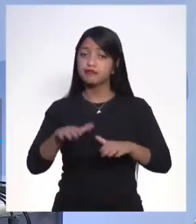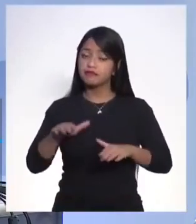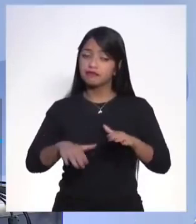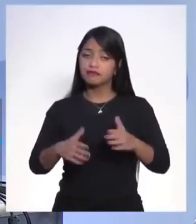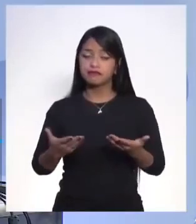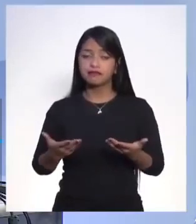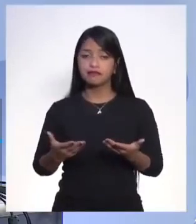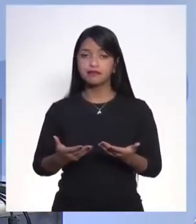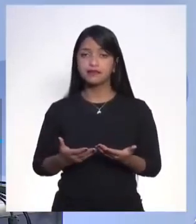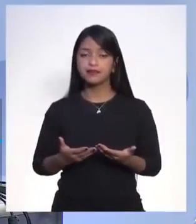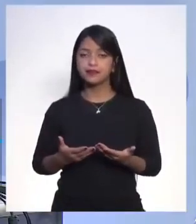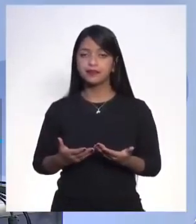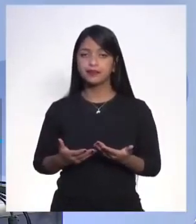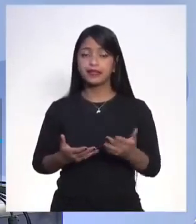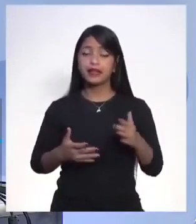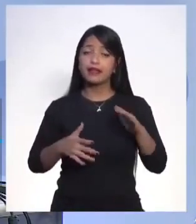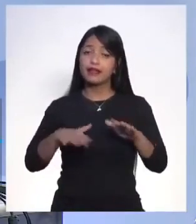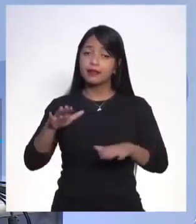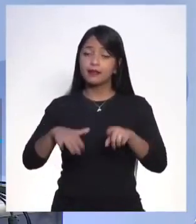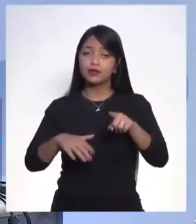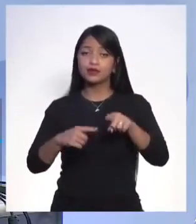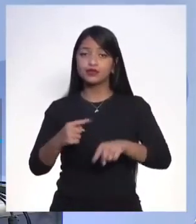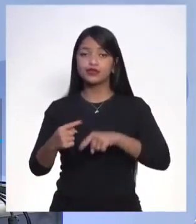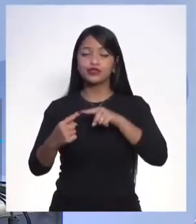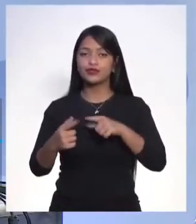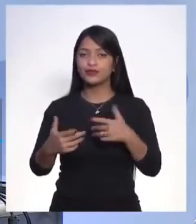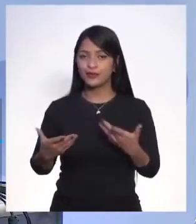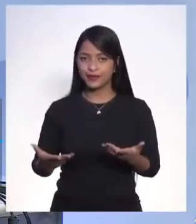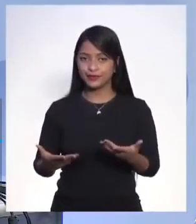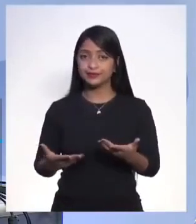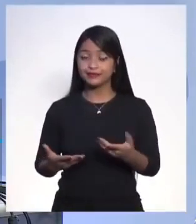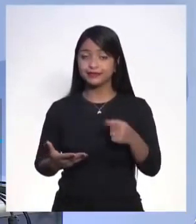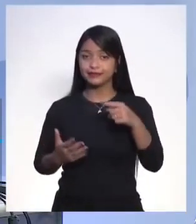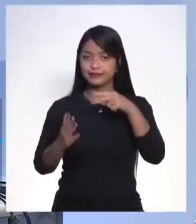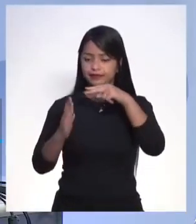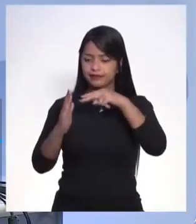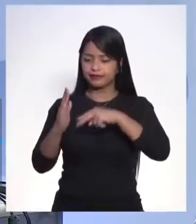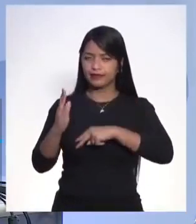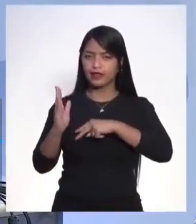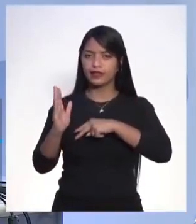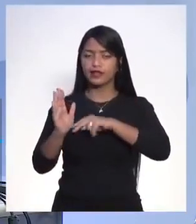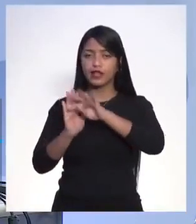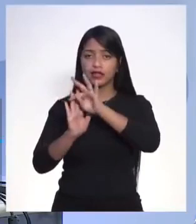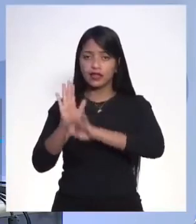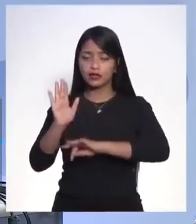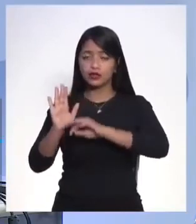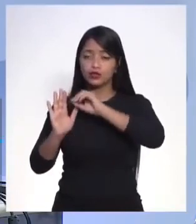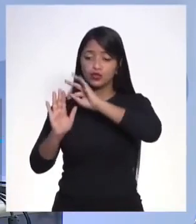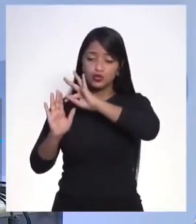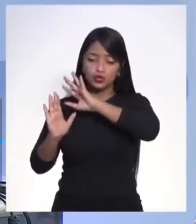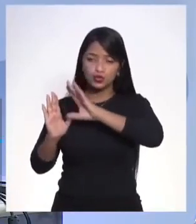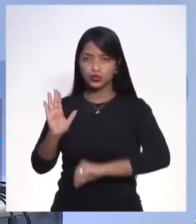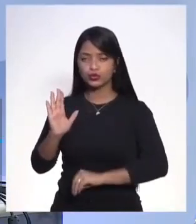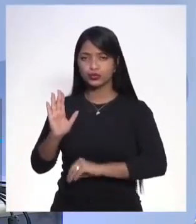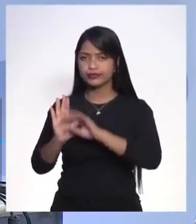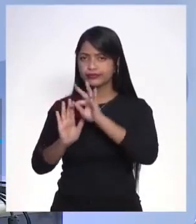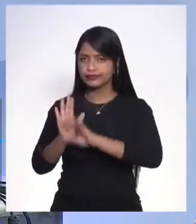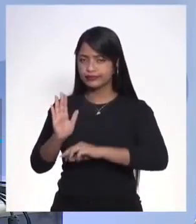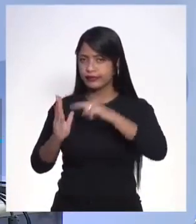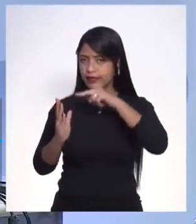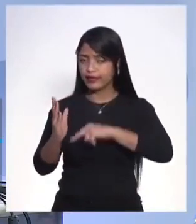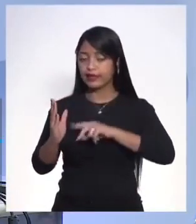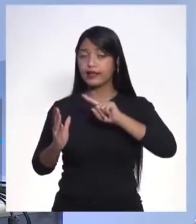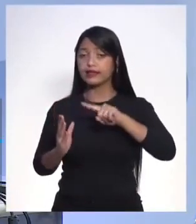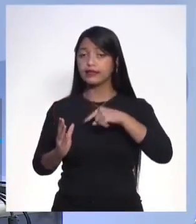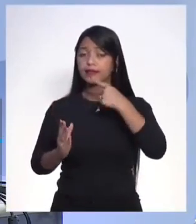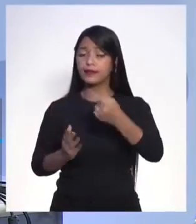também do que você quer, do seu objetivo. Então, você vai ler o texto total primeiro, e aí depois você vai discutir